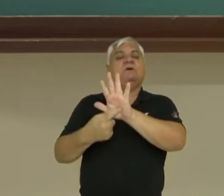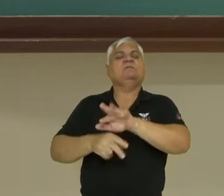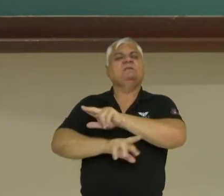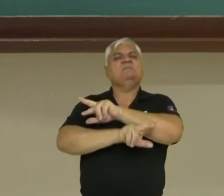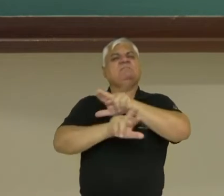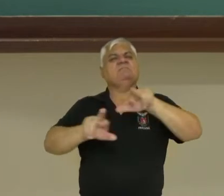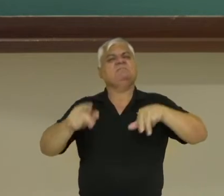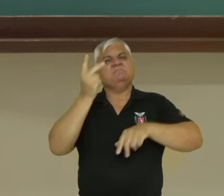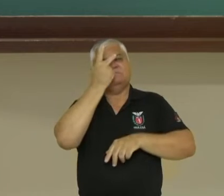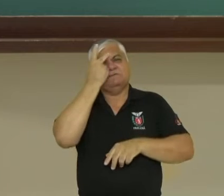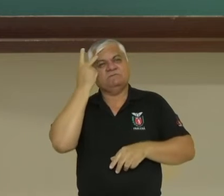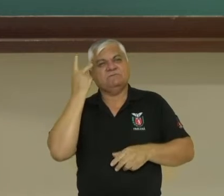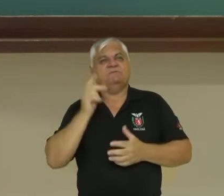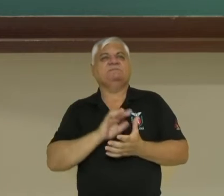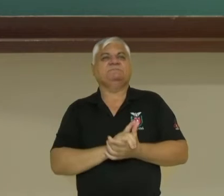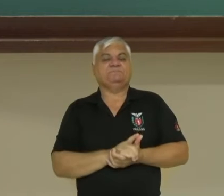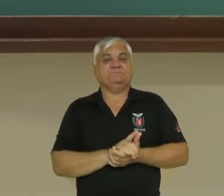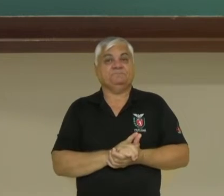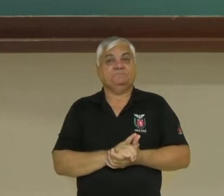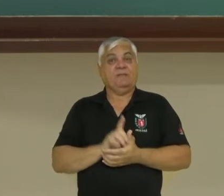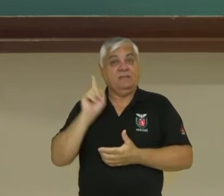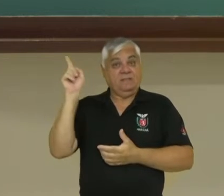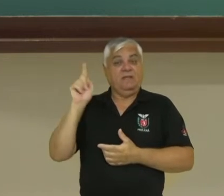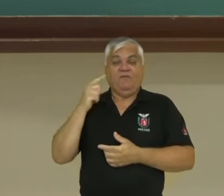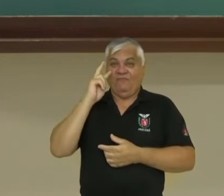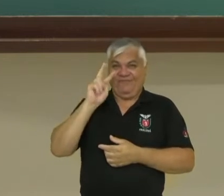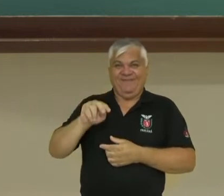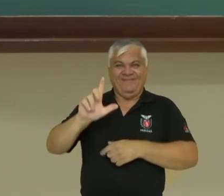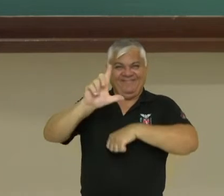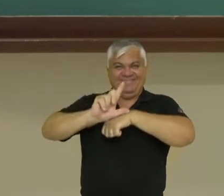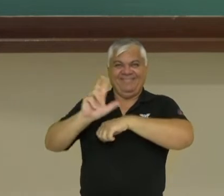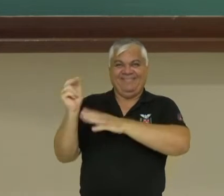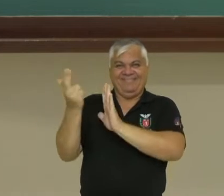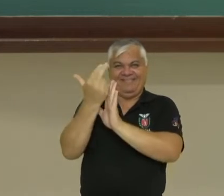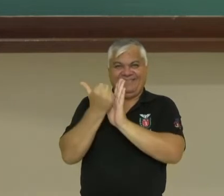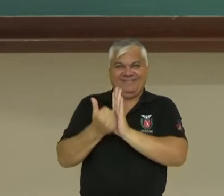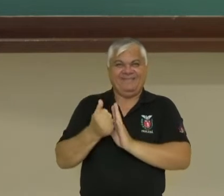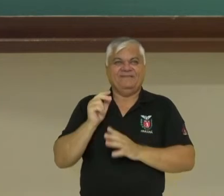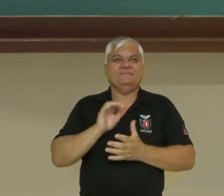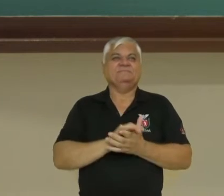diversos públicos, né? Então, nessa obra de arte, a gente consegue ver bem isso.